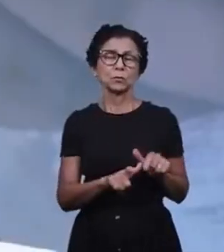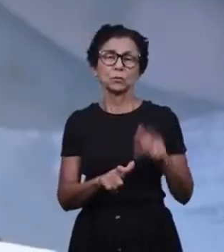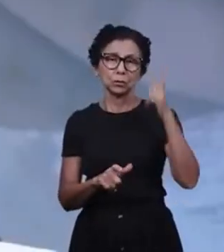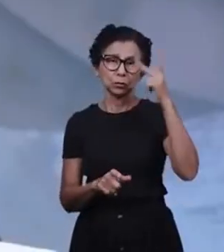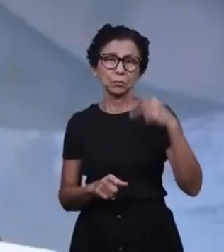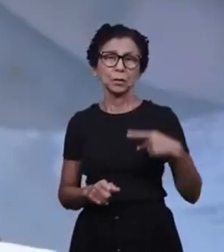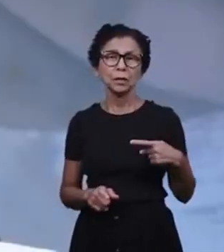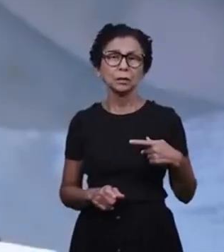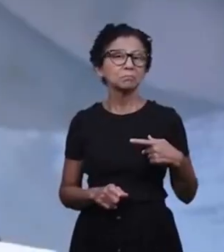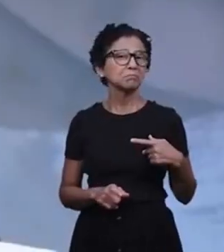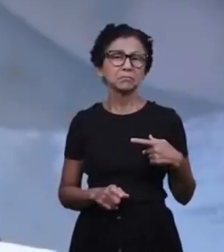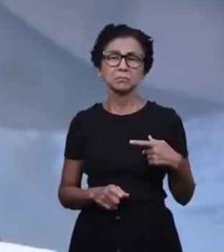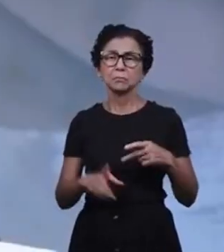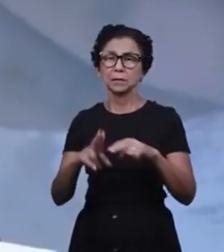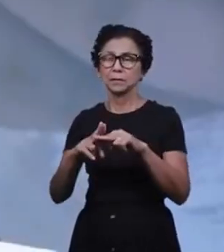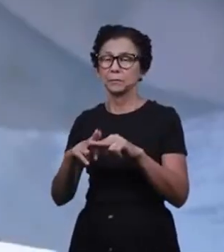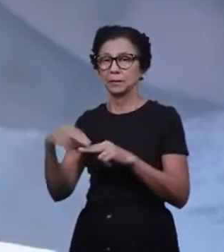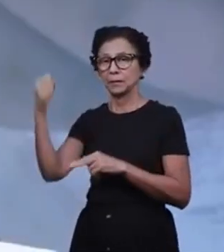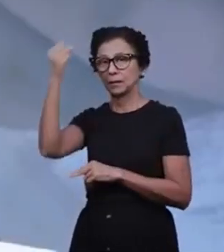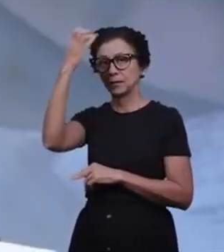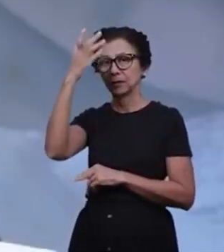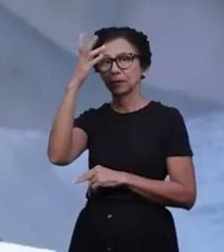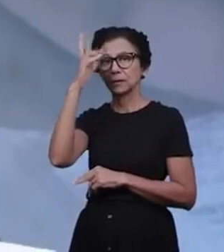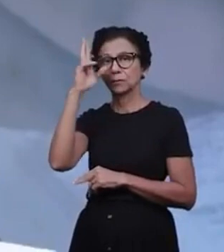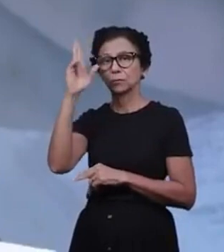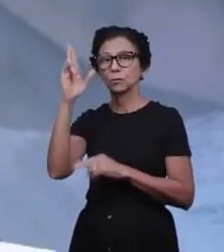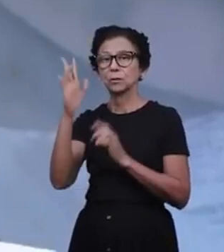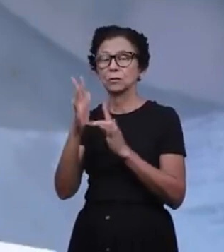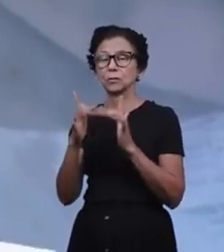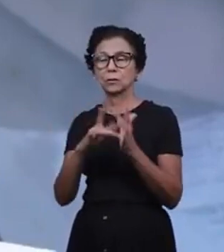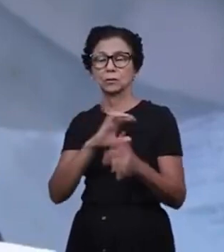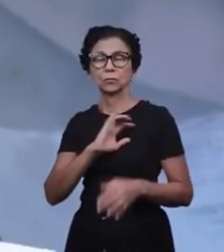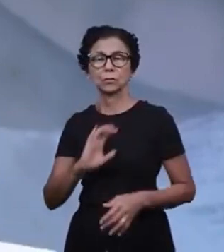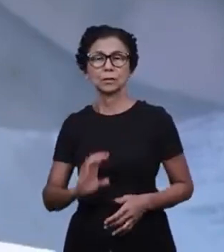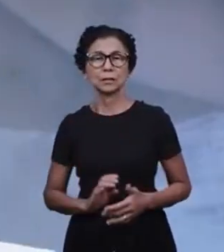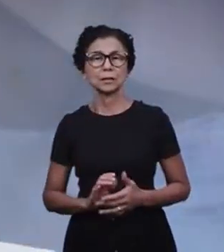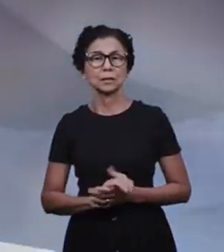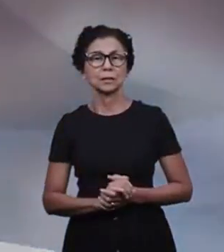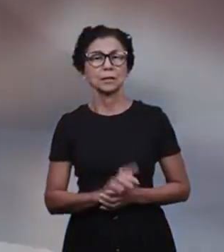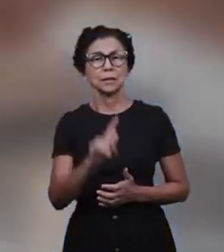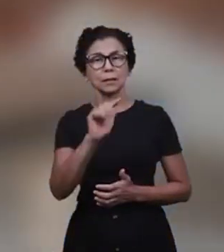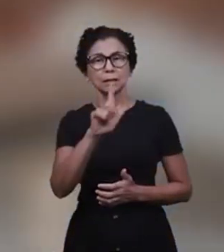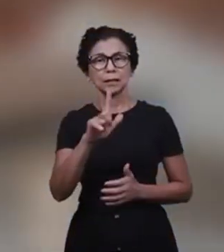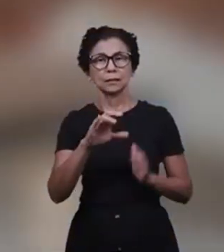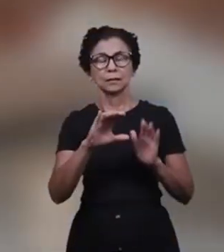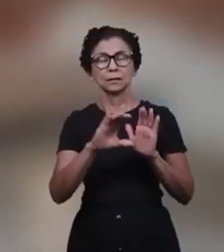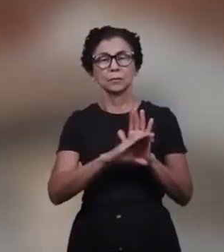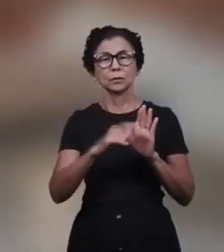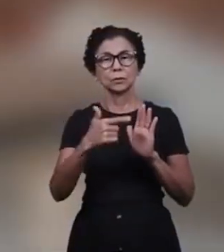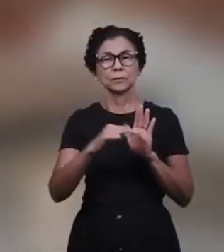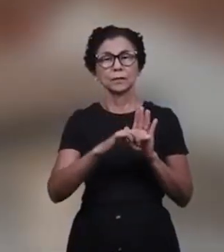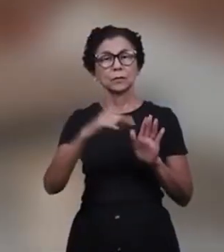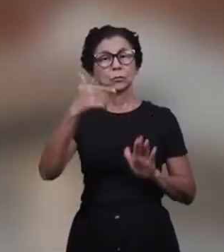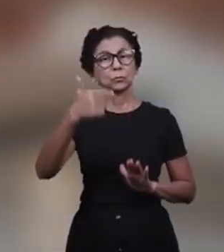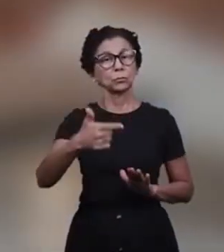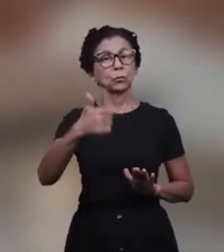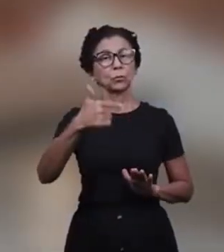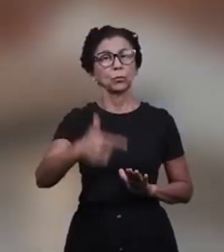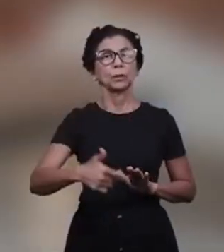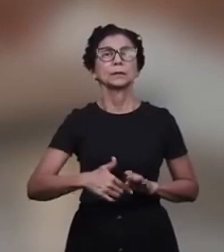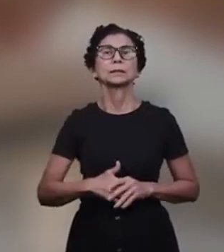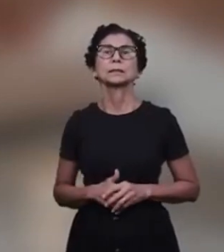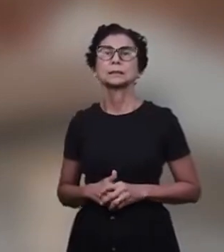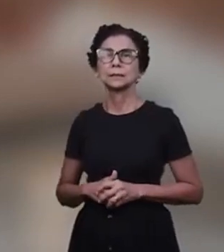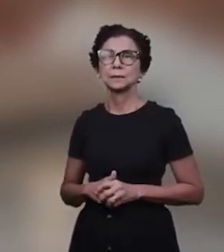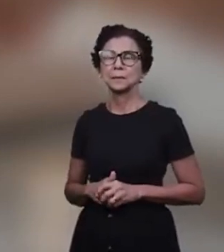E em Gálatas 2, ele fala assim, Gálatas 2, versículo 2, subi por uma revelação. Ele expôs o